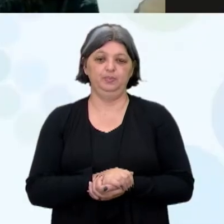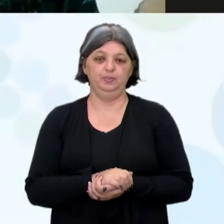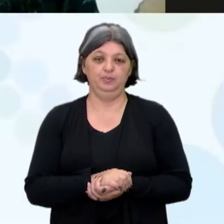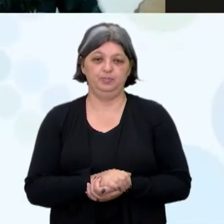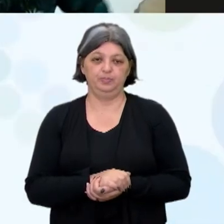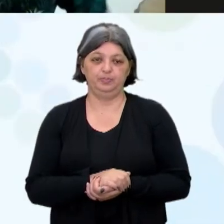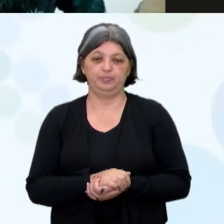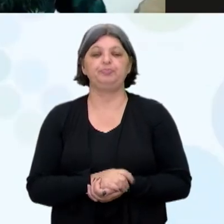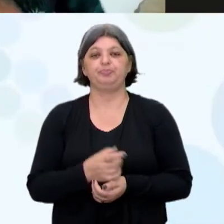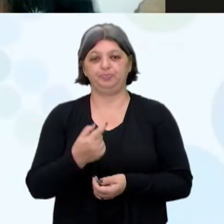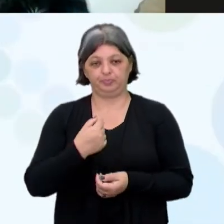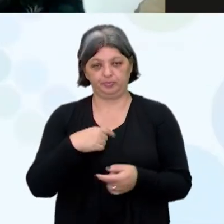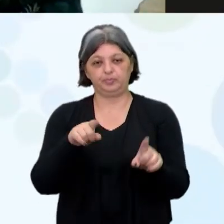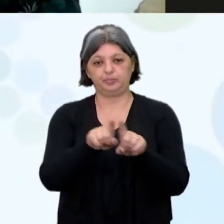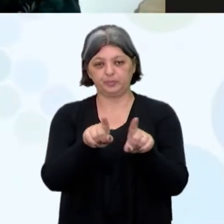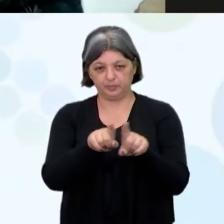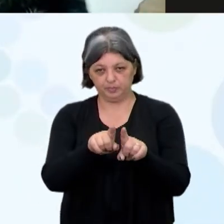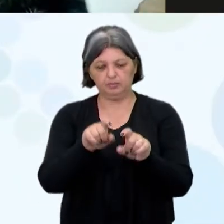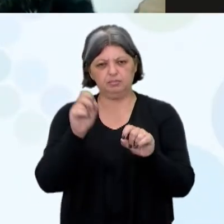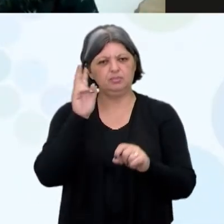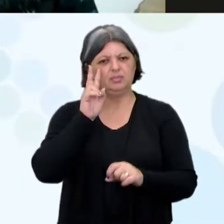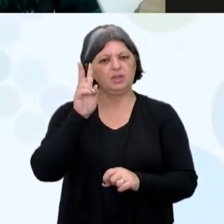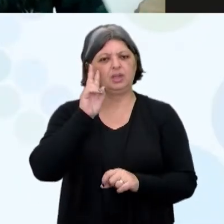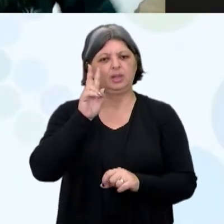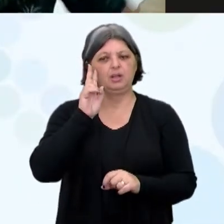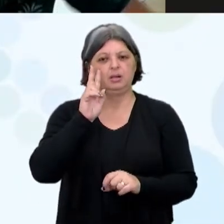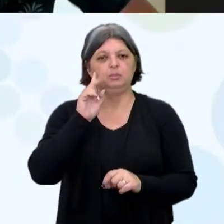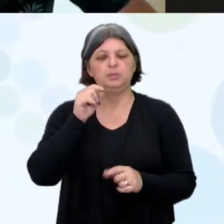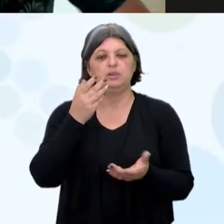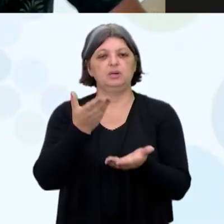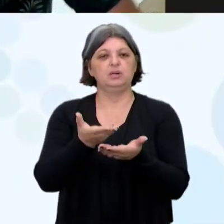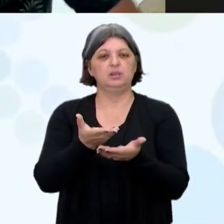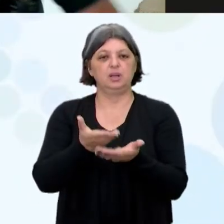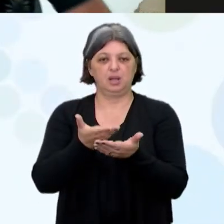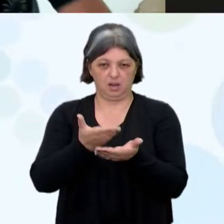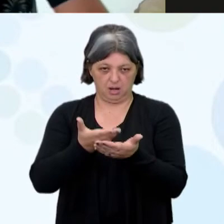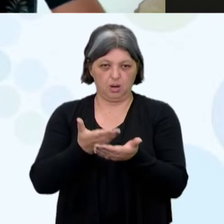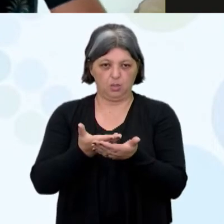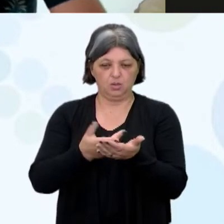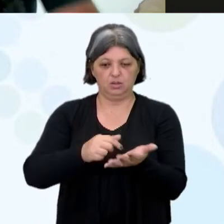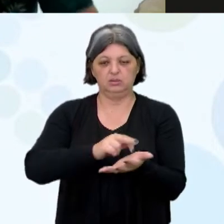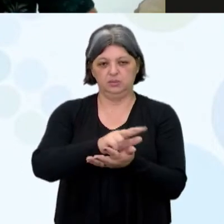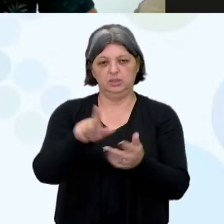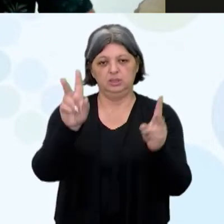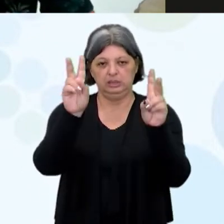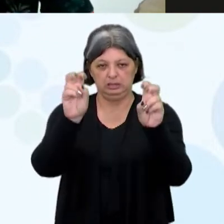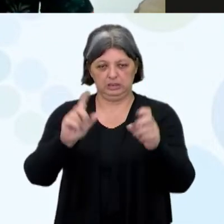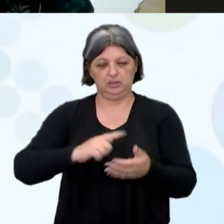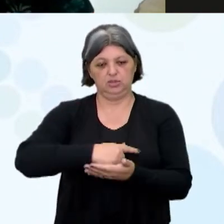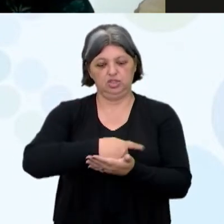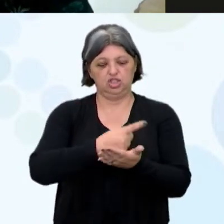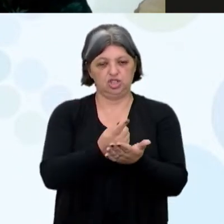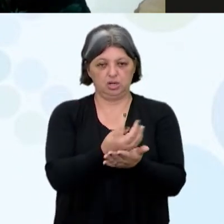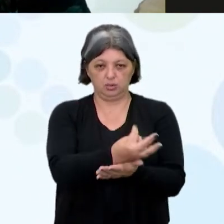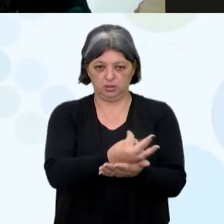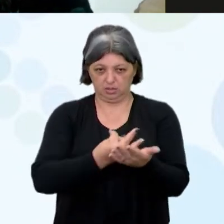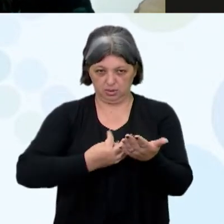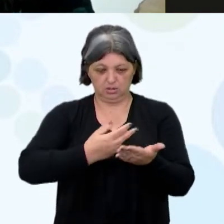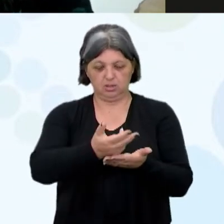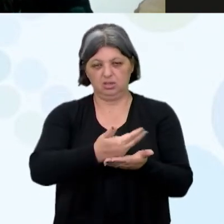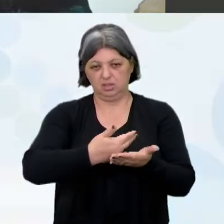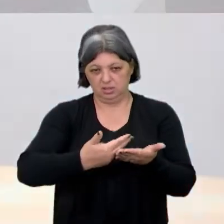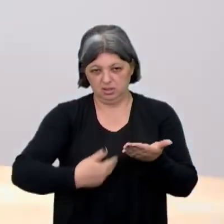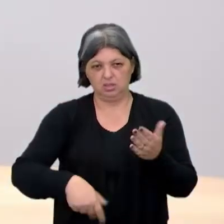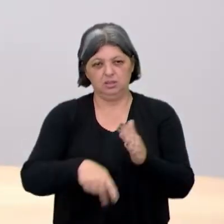isso que eu passei isso, eu lembro que a gente faz muitas aulas sobre isso, né, os gêneros textuais de desenhos, a gente fala de